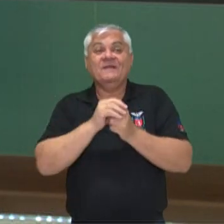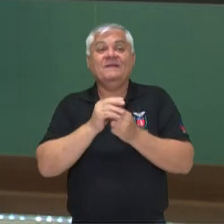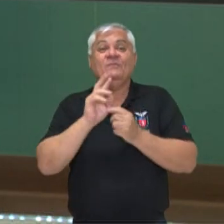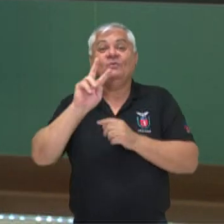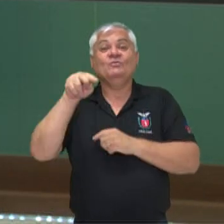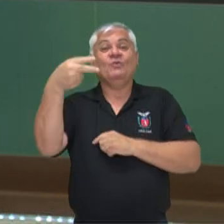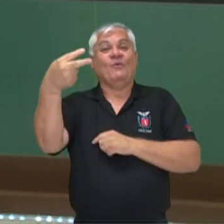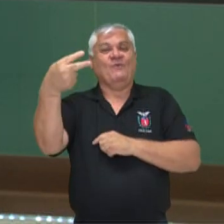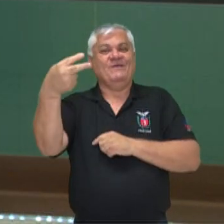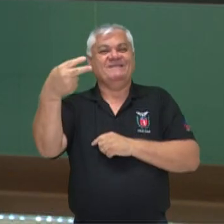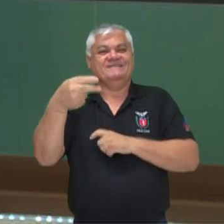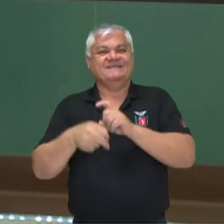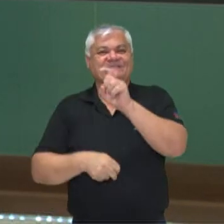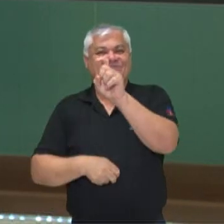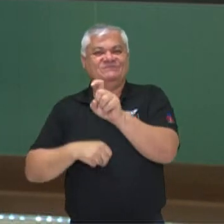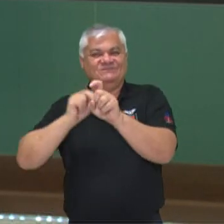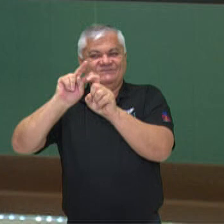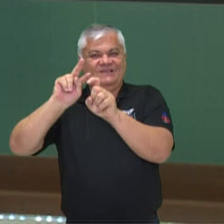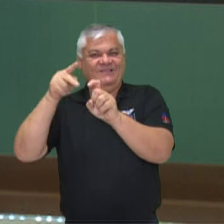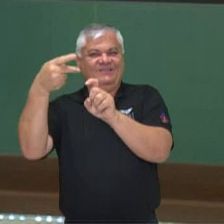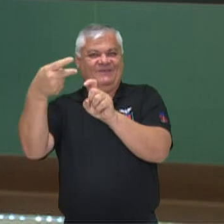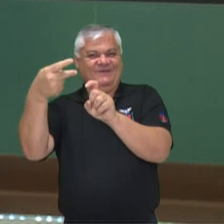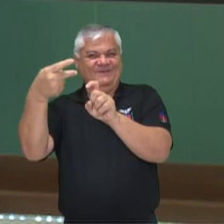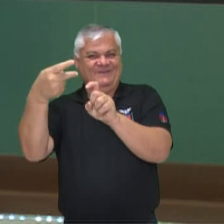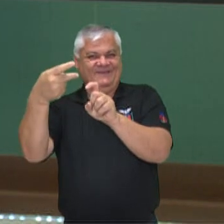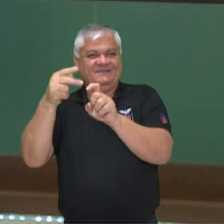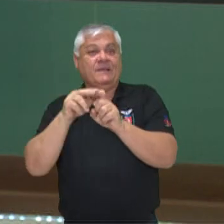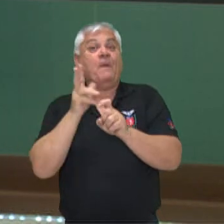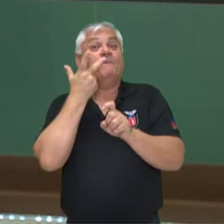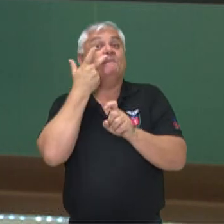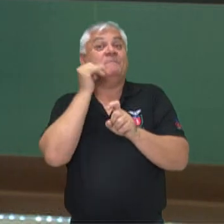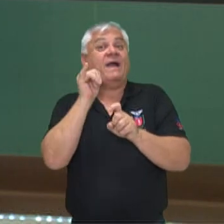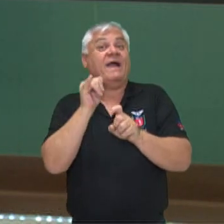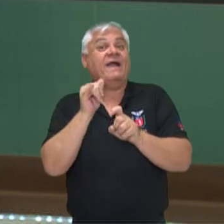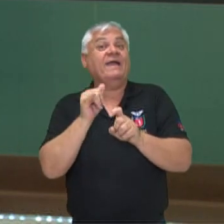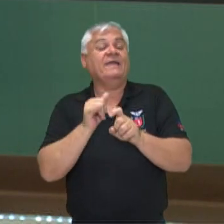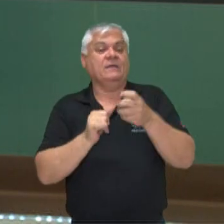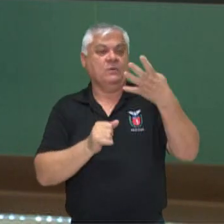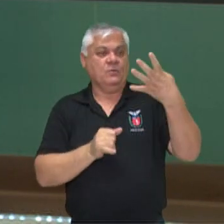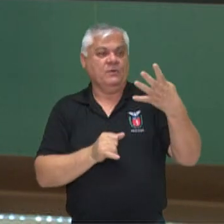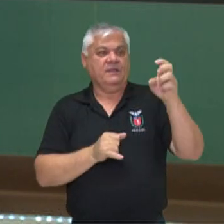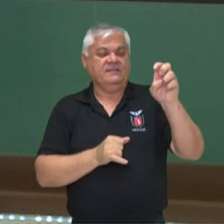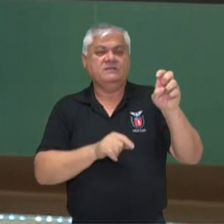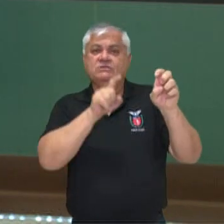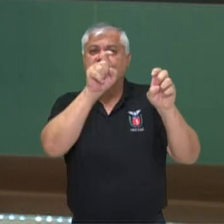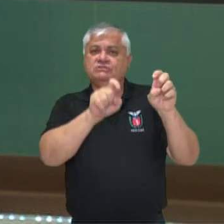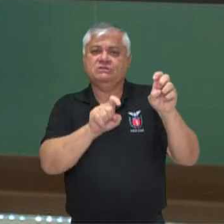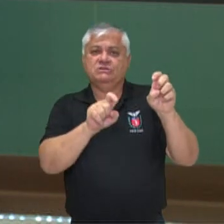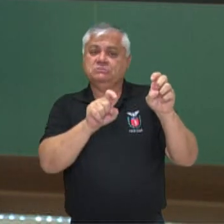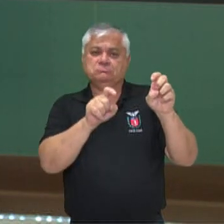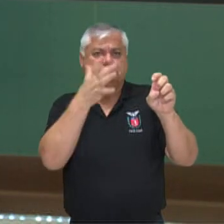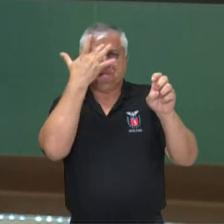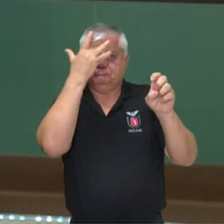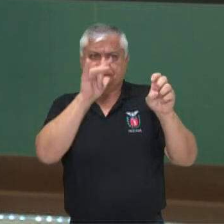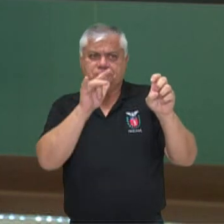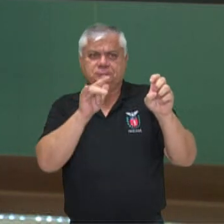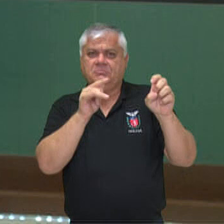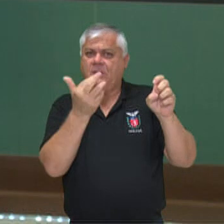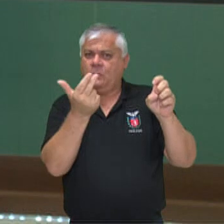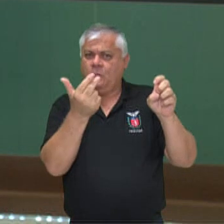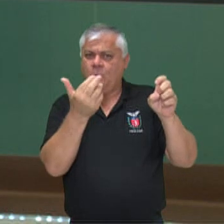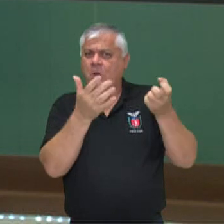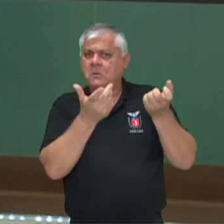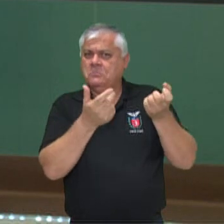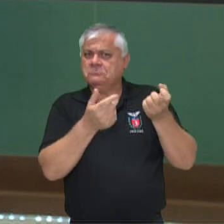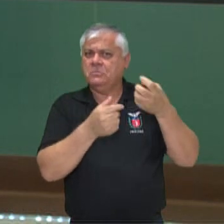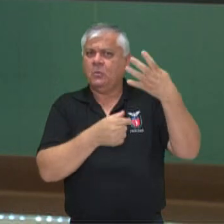filho. Então, nós escrevemos isso, ó. A idade do pai, certo? Há quantos anos atrás? Não sei, vou descobrir. 45 menos